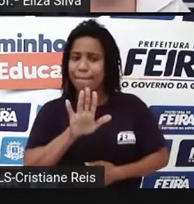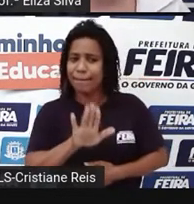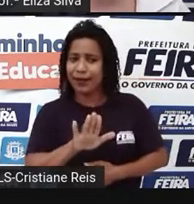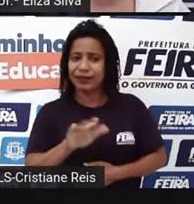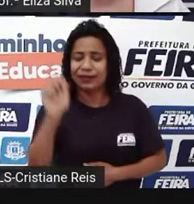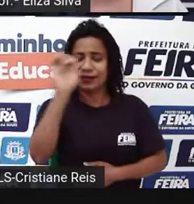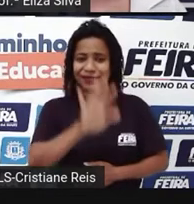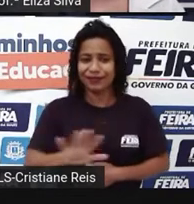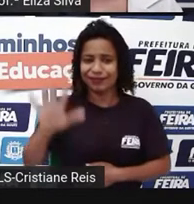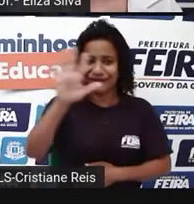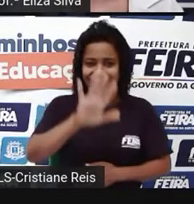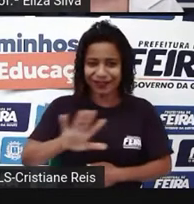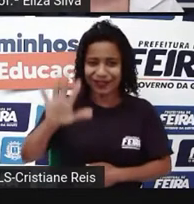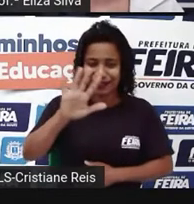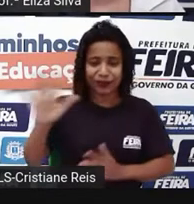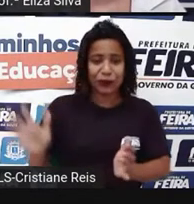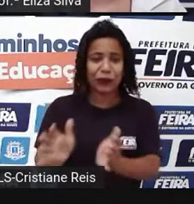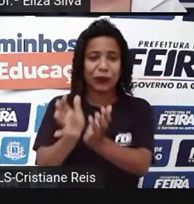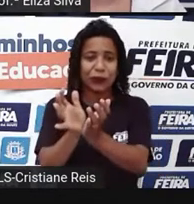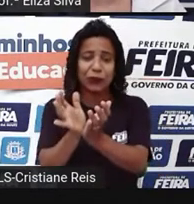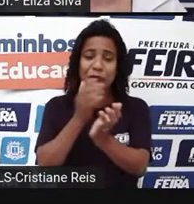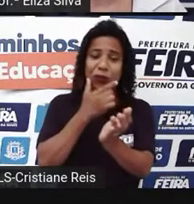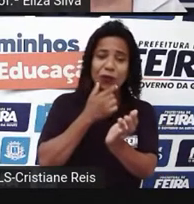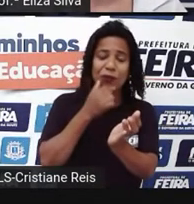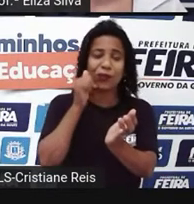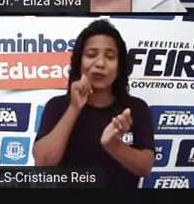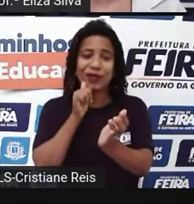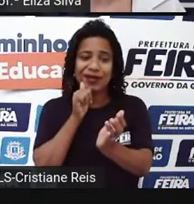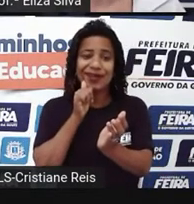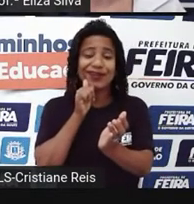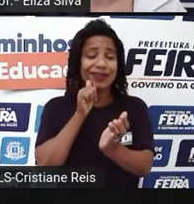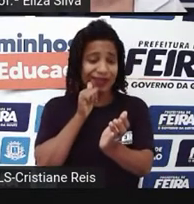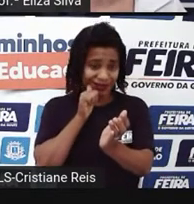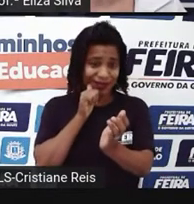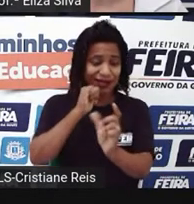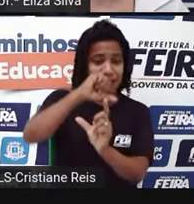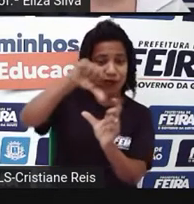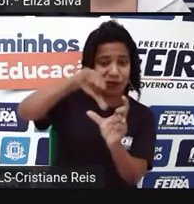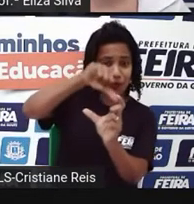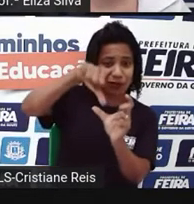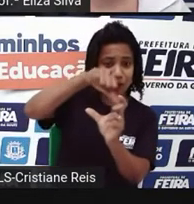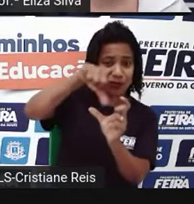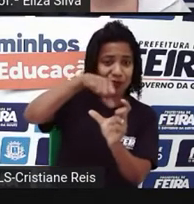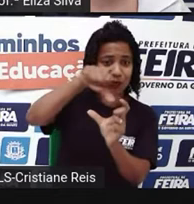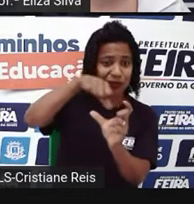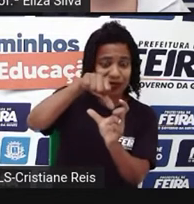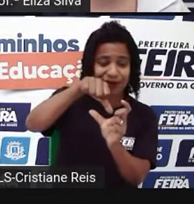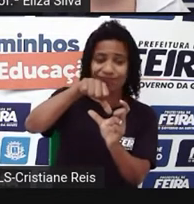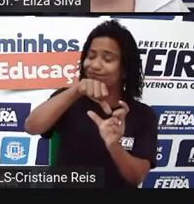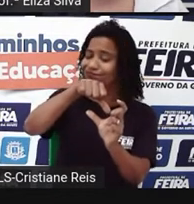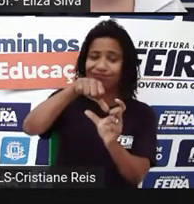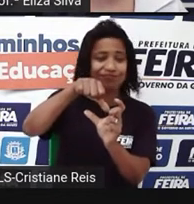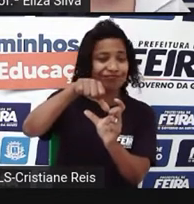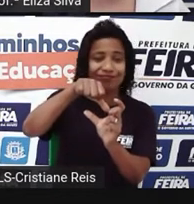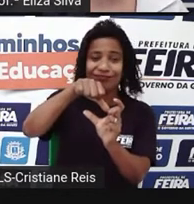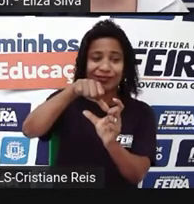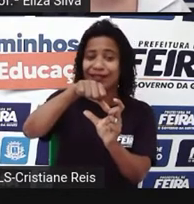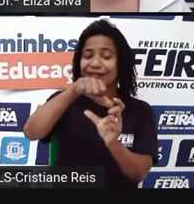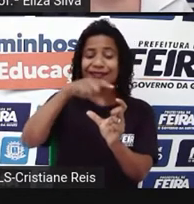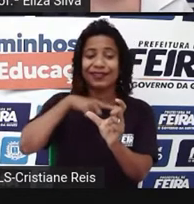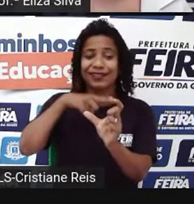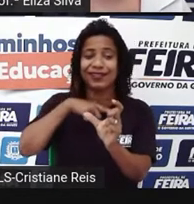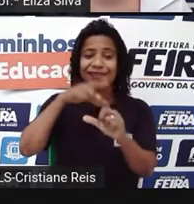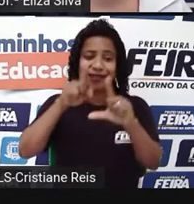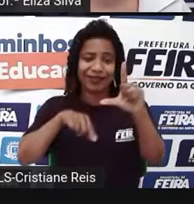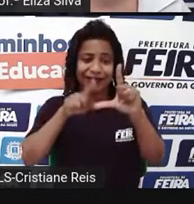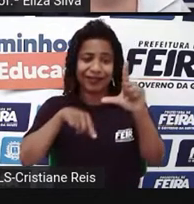nacionalidades, há uma mudança. Em inglês, tanto o nome do país quanto a nacionalidade são escritos